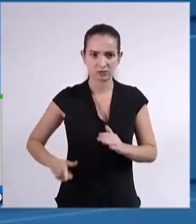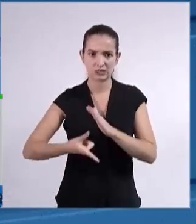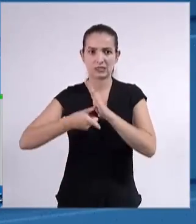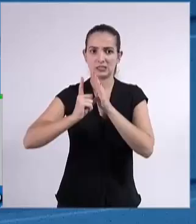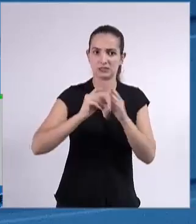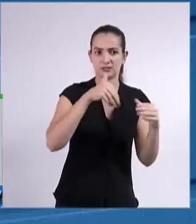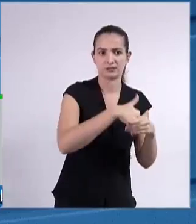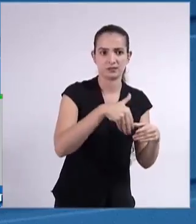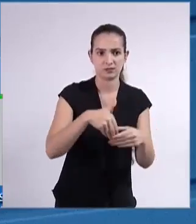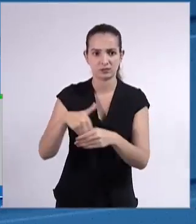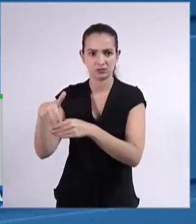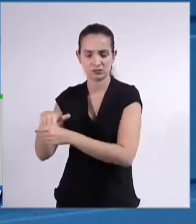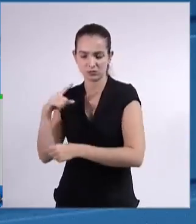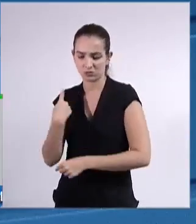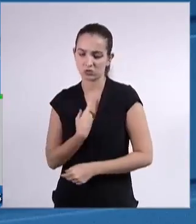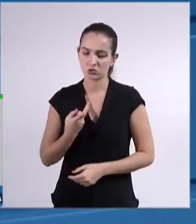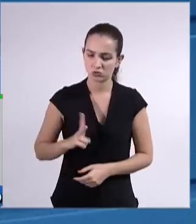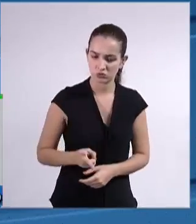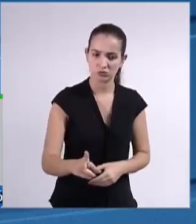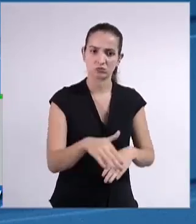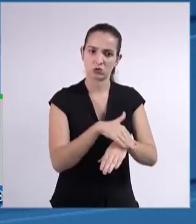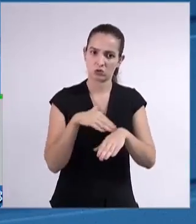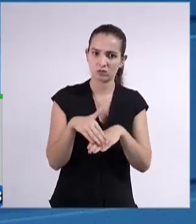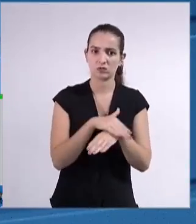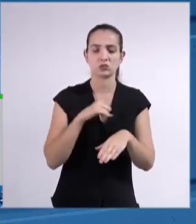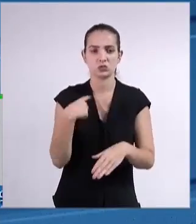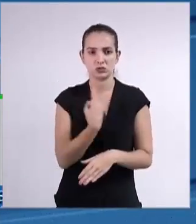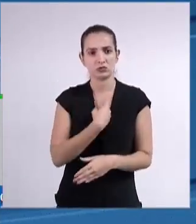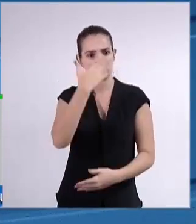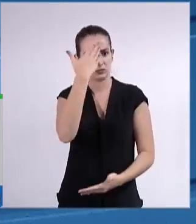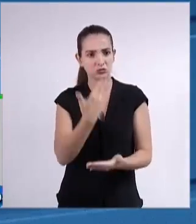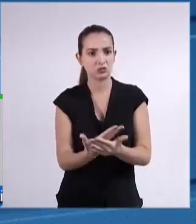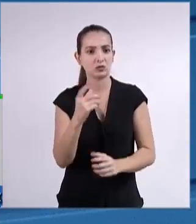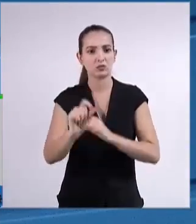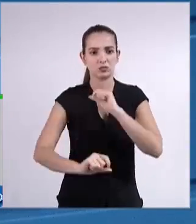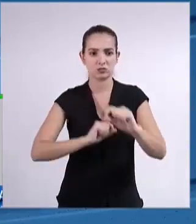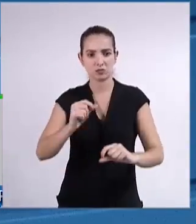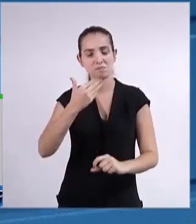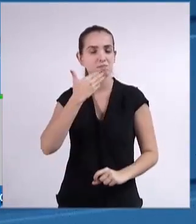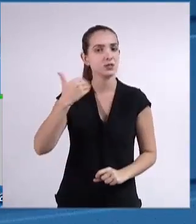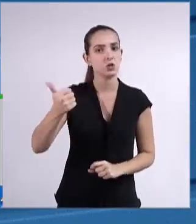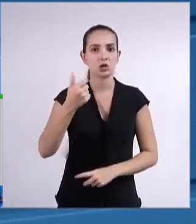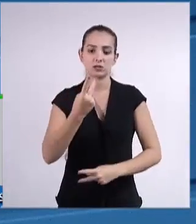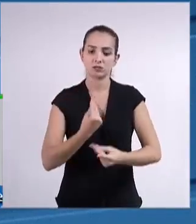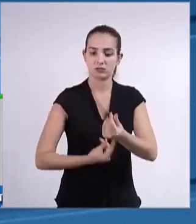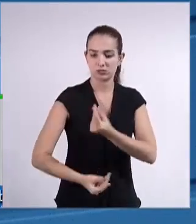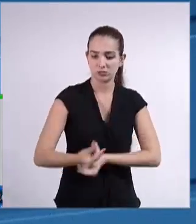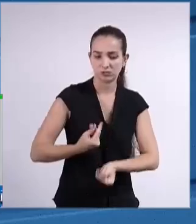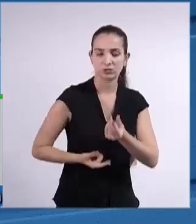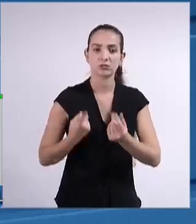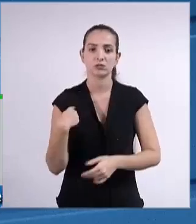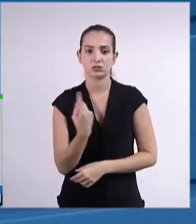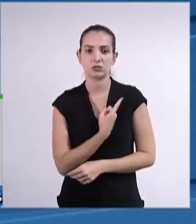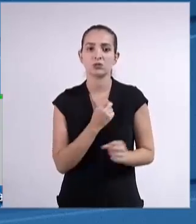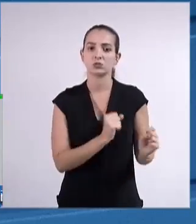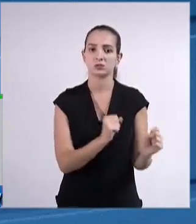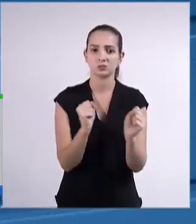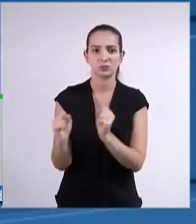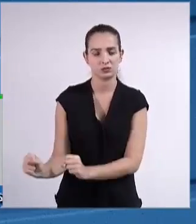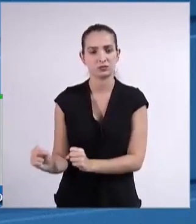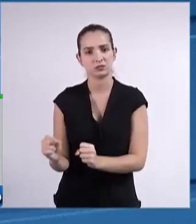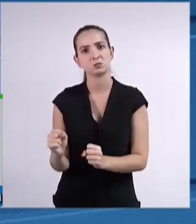continuamos conversando e acreditando, né, deputado Herculano Borges, que com a melhora da economia, nós possamos ter uma